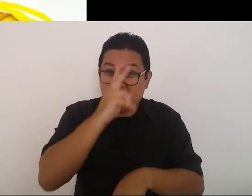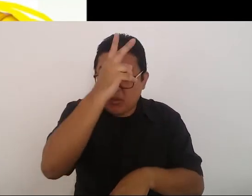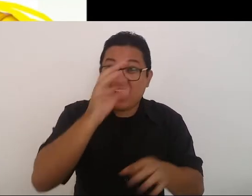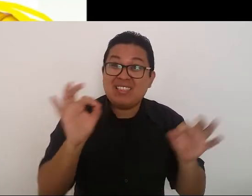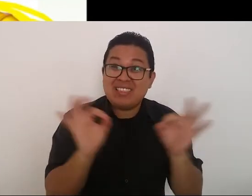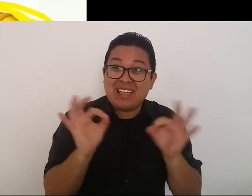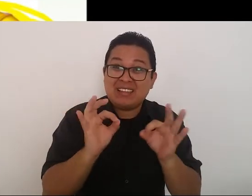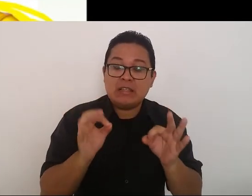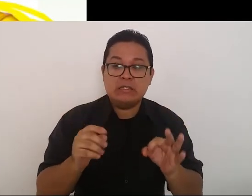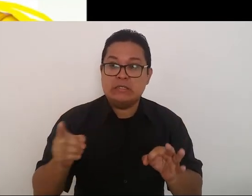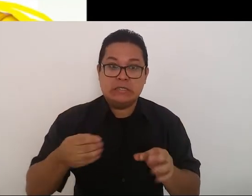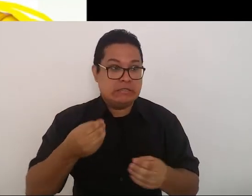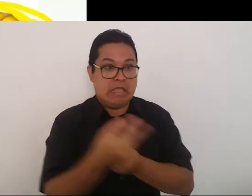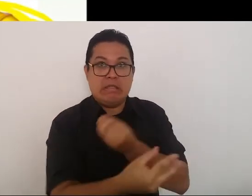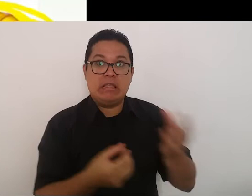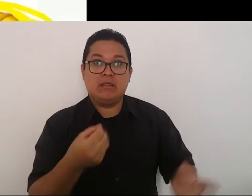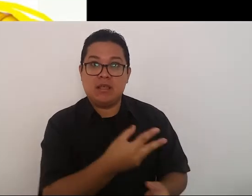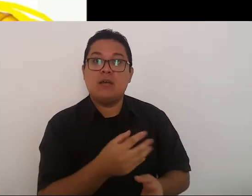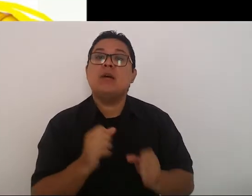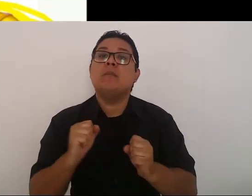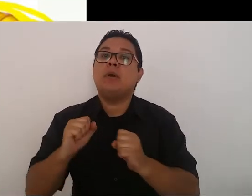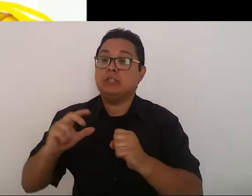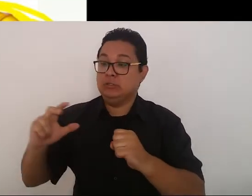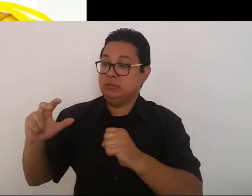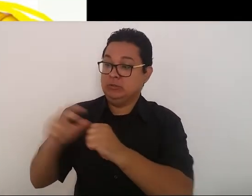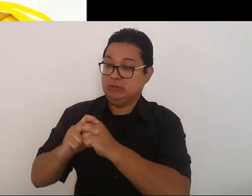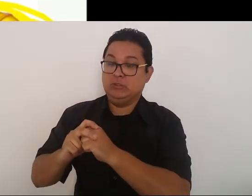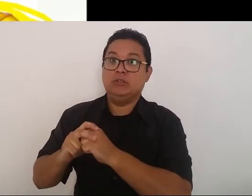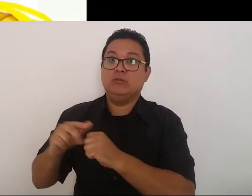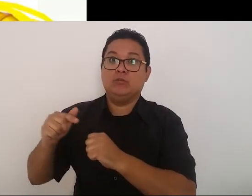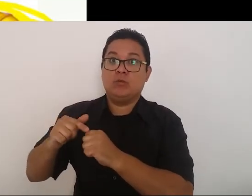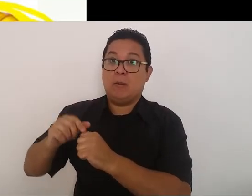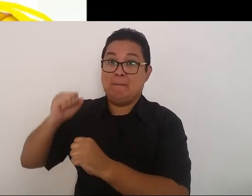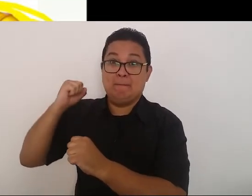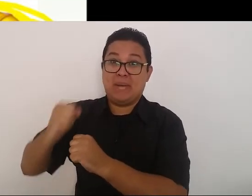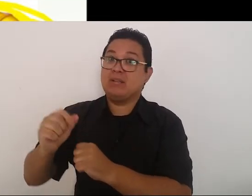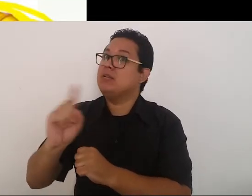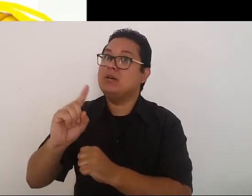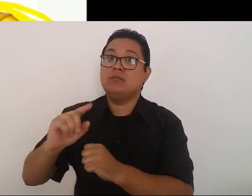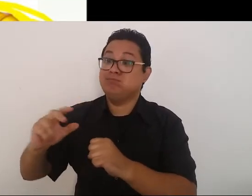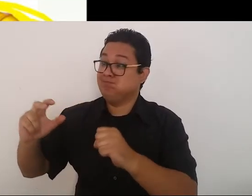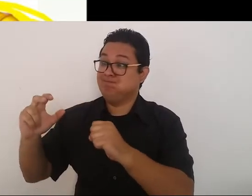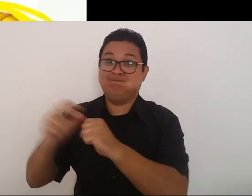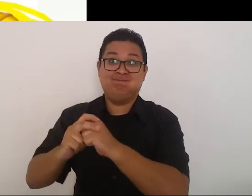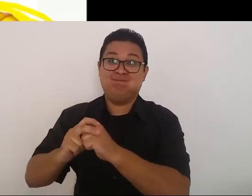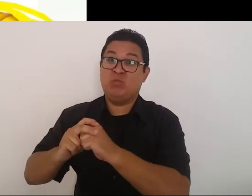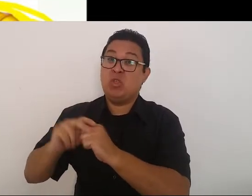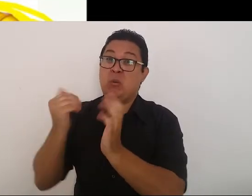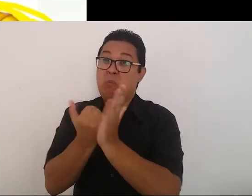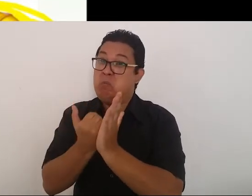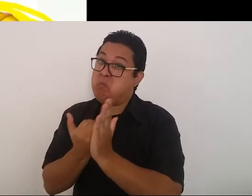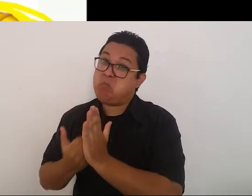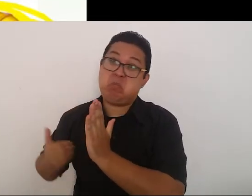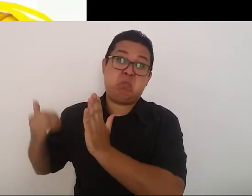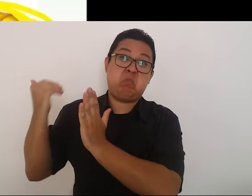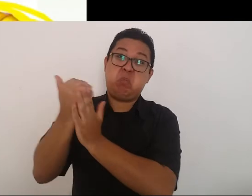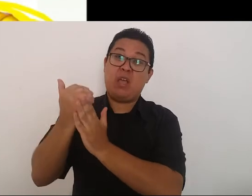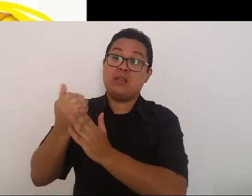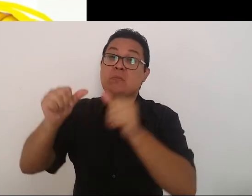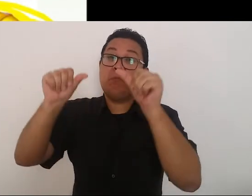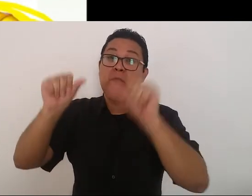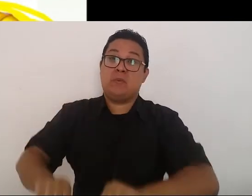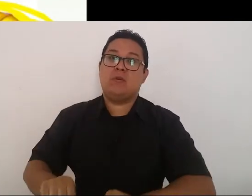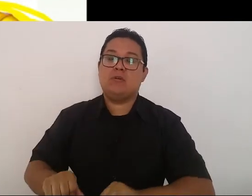Tamiflu. Então os médicos têm muita parcimônia, eles usam com muito cuidado, tá? E não é o ideal para o coronavírus.